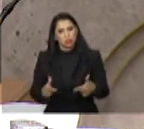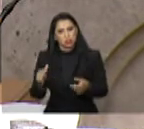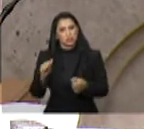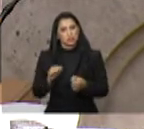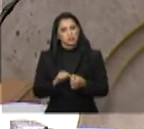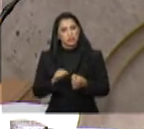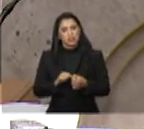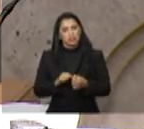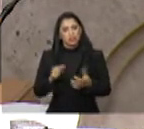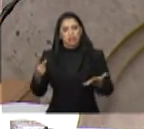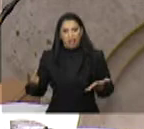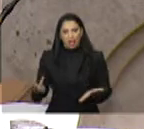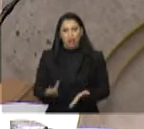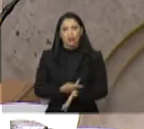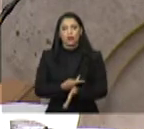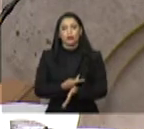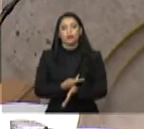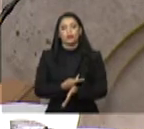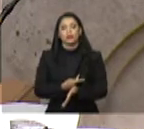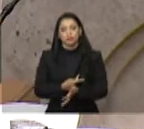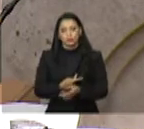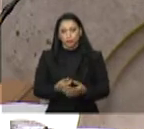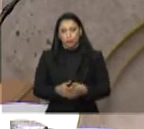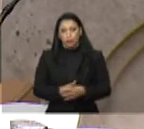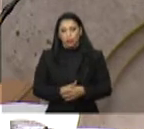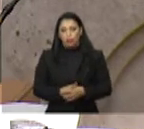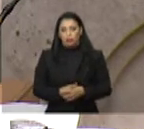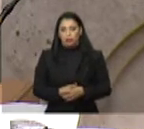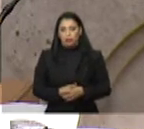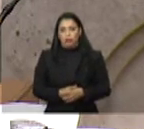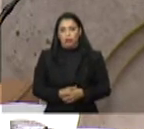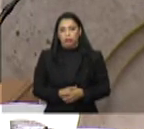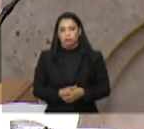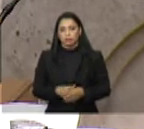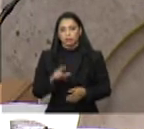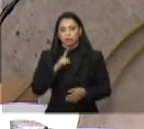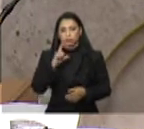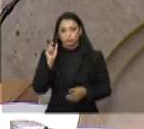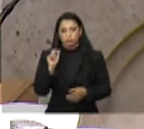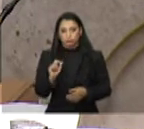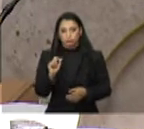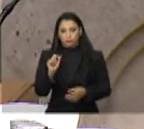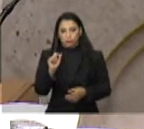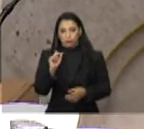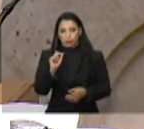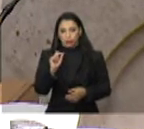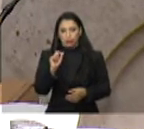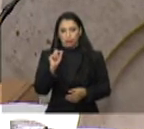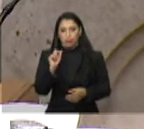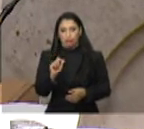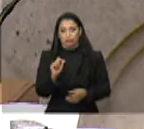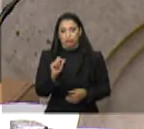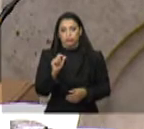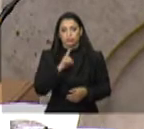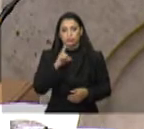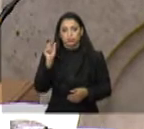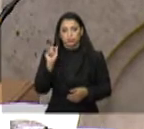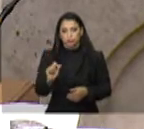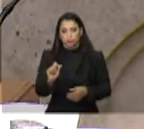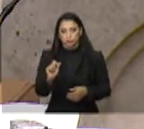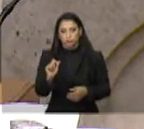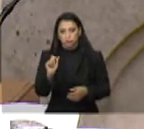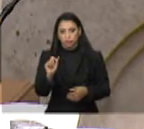um realizar um prestar a fim de que seja oferecida a sua forma plena e